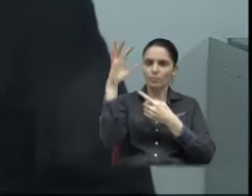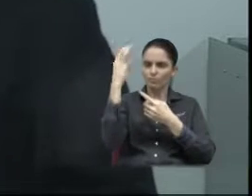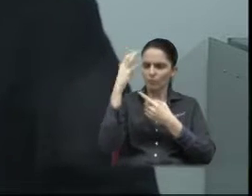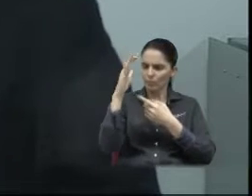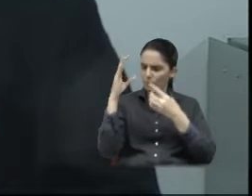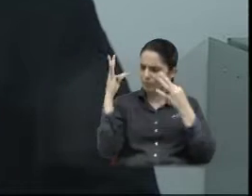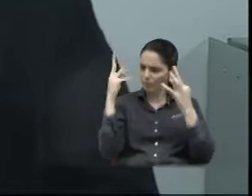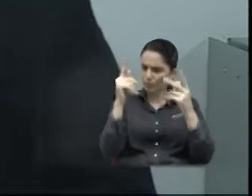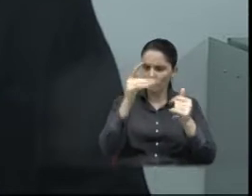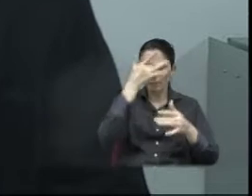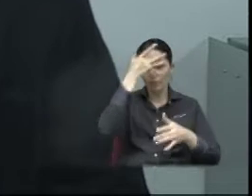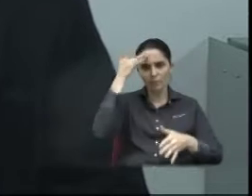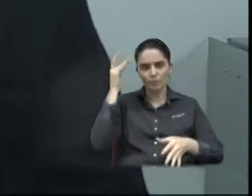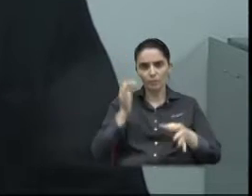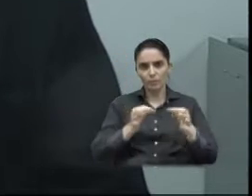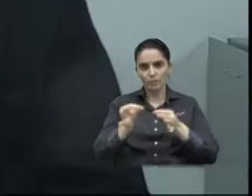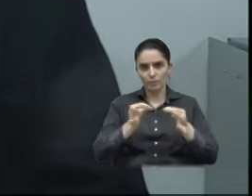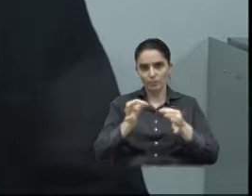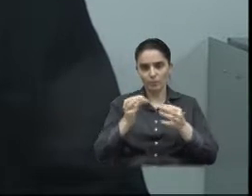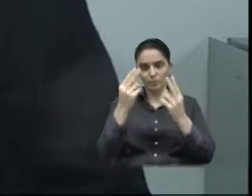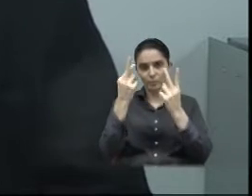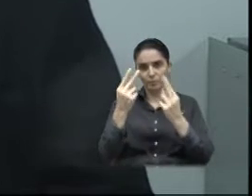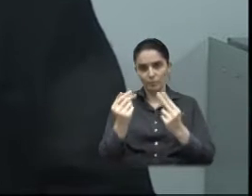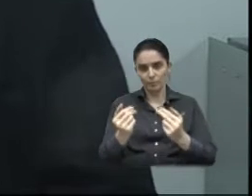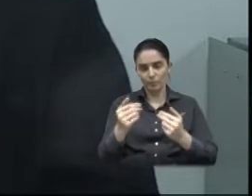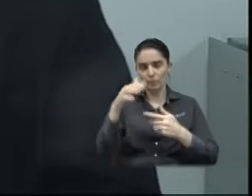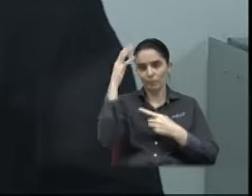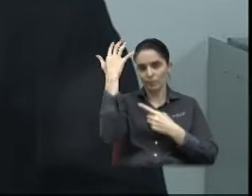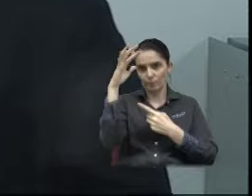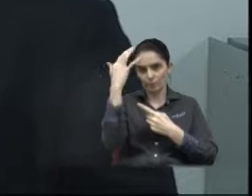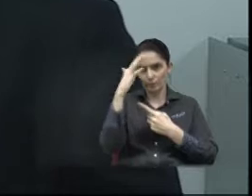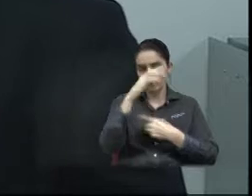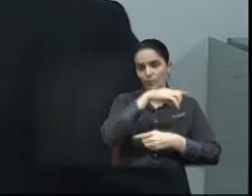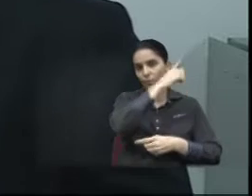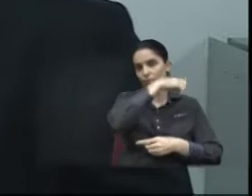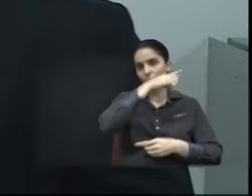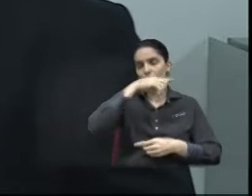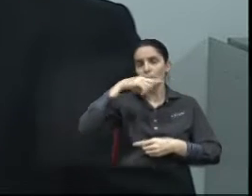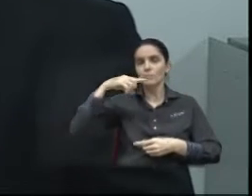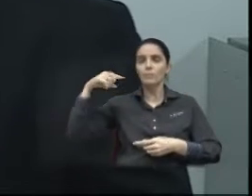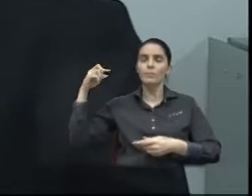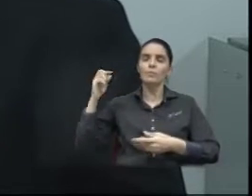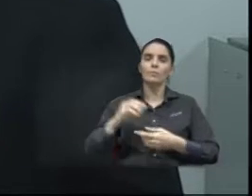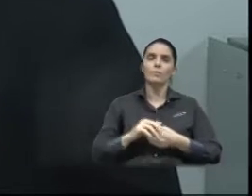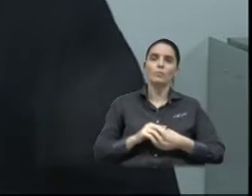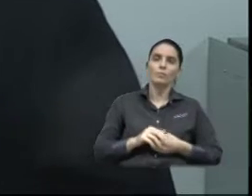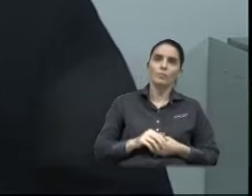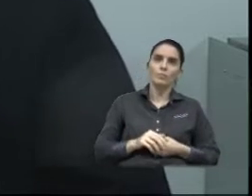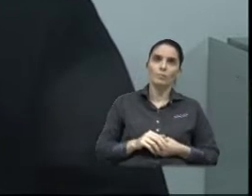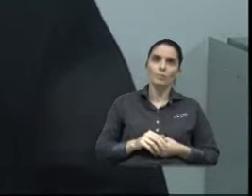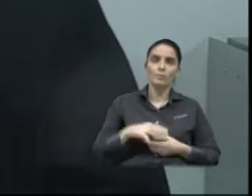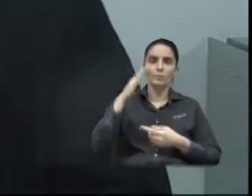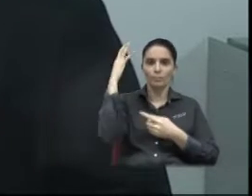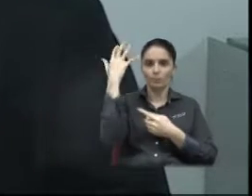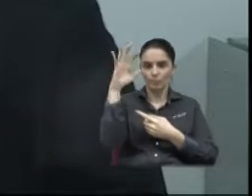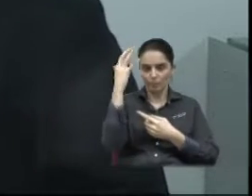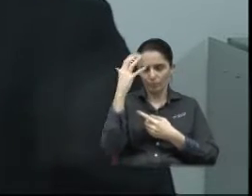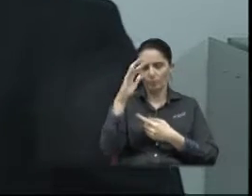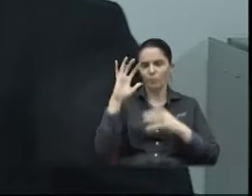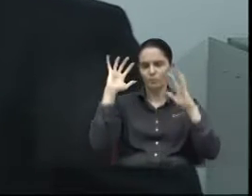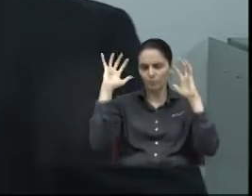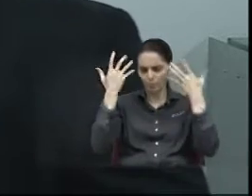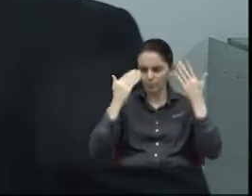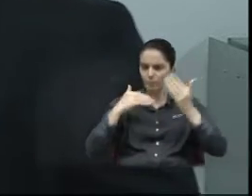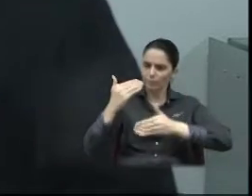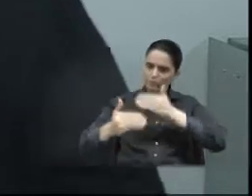forma que eu parabenizei a doutora Mayra pela semana, que foi importante para a nossa cidade, como a marcha também foi, viu, Lemão? Parabéns, e vamos continuar com esse evento, tanto a doutora